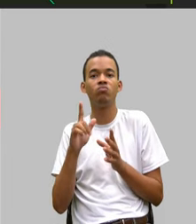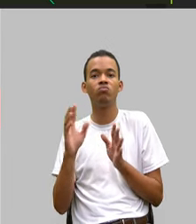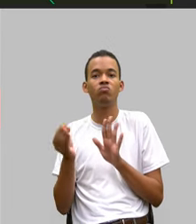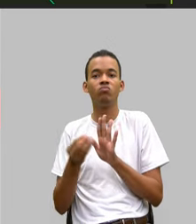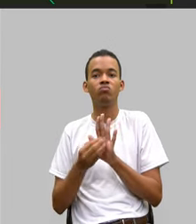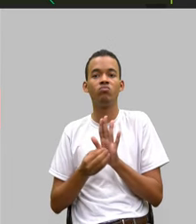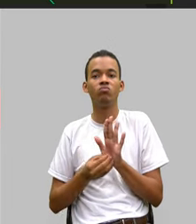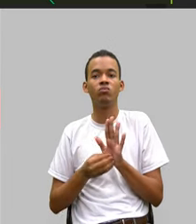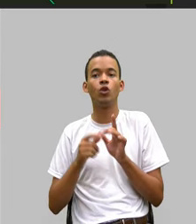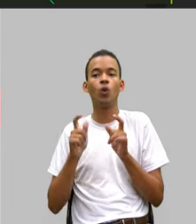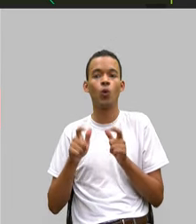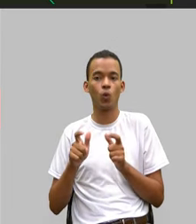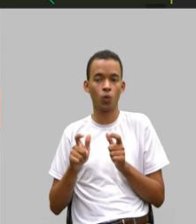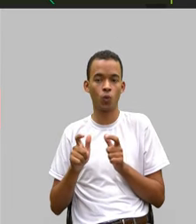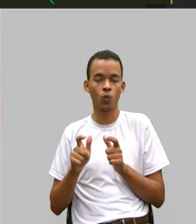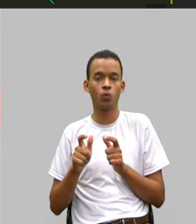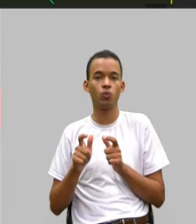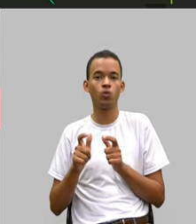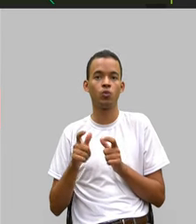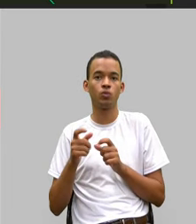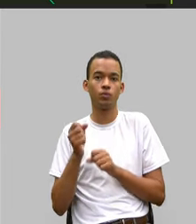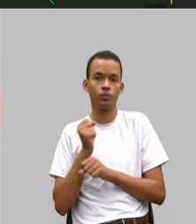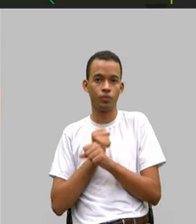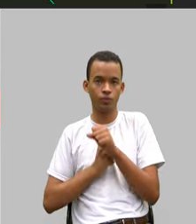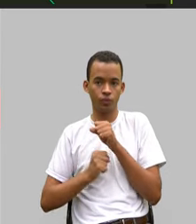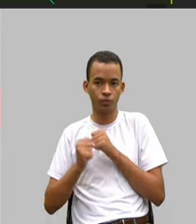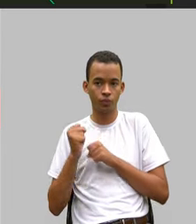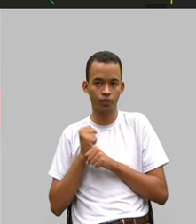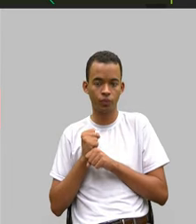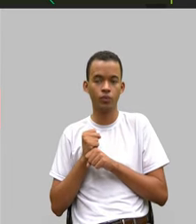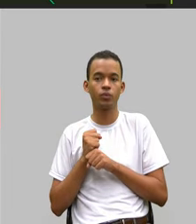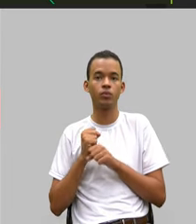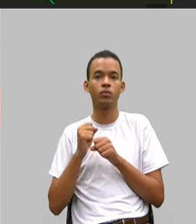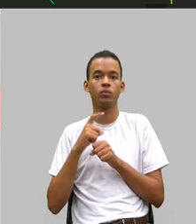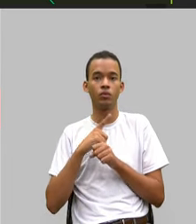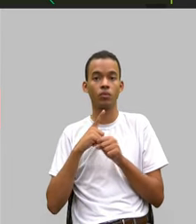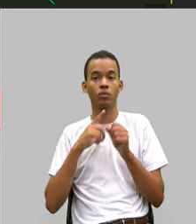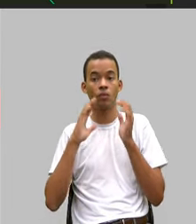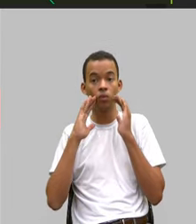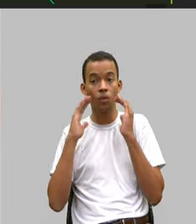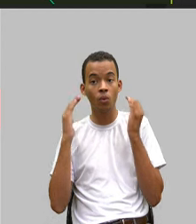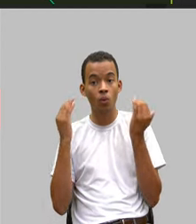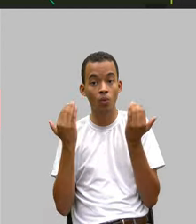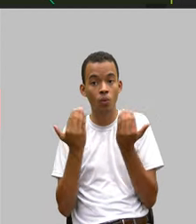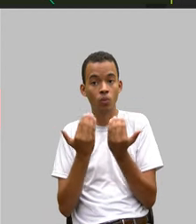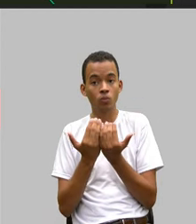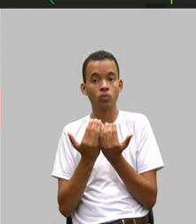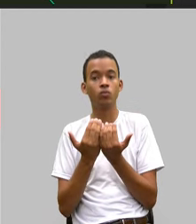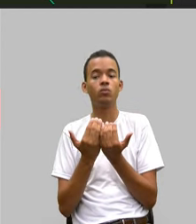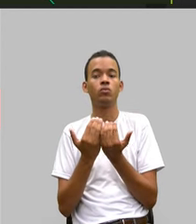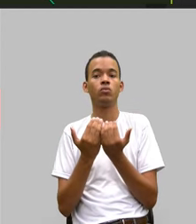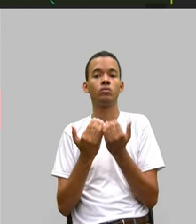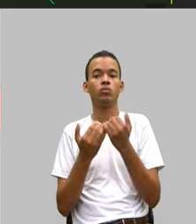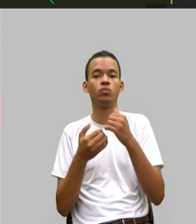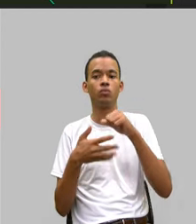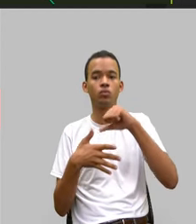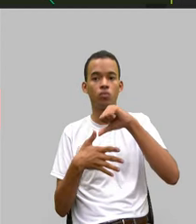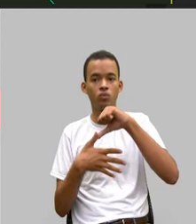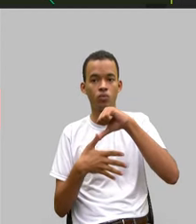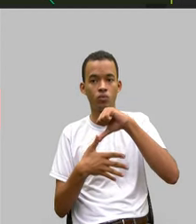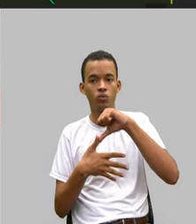passado eh a gente teve um congresso o maior congresso latino-americano de medicina do